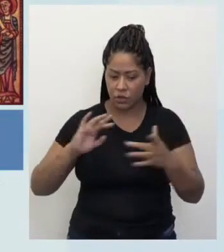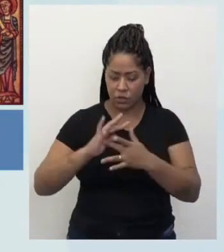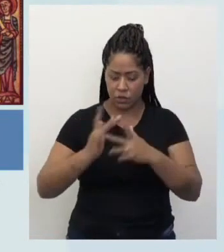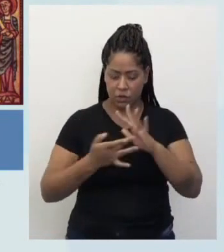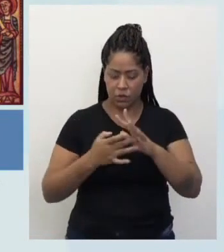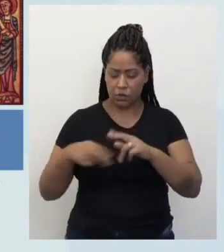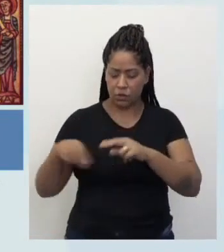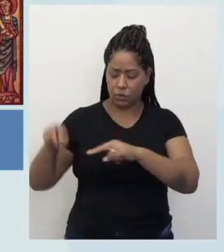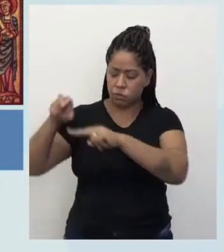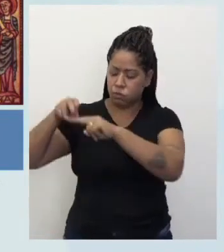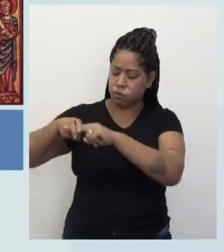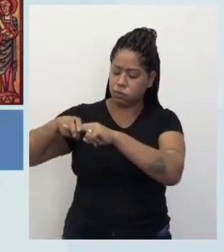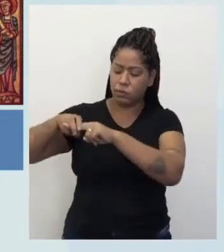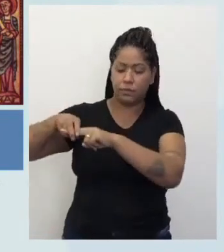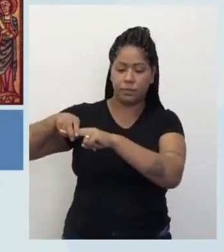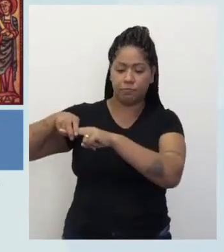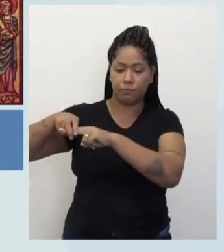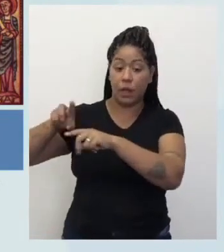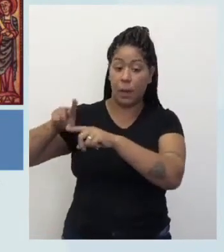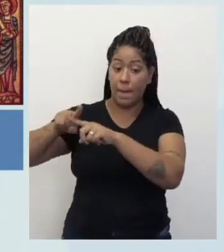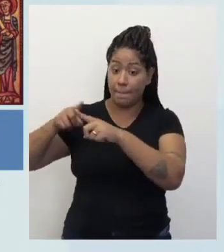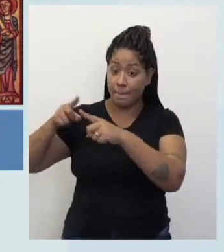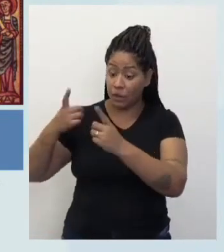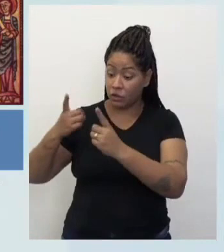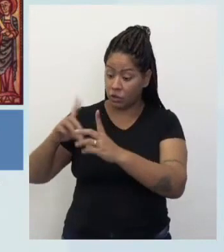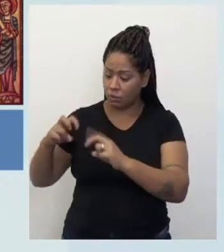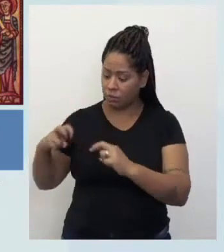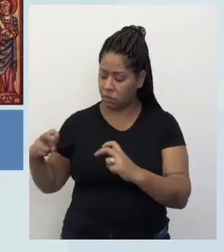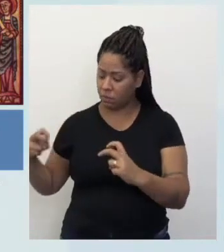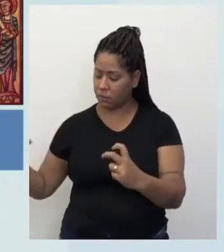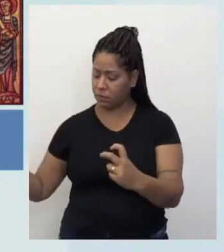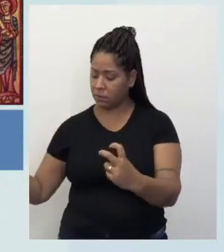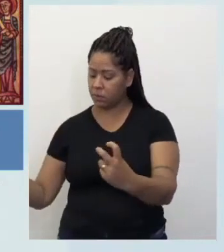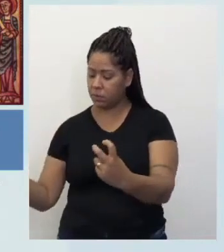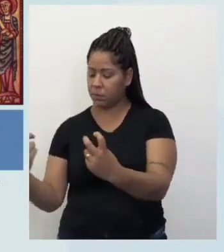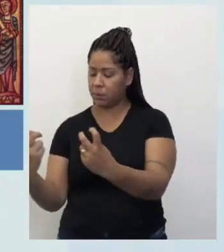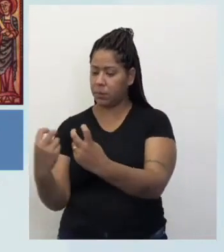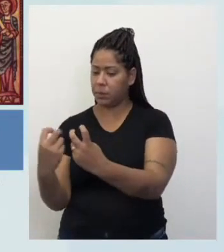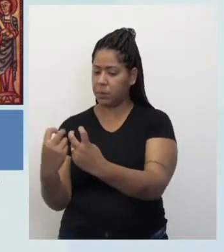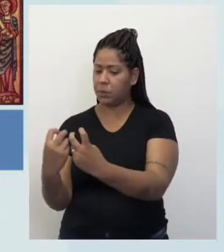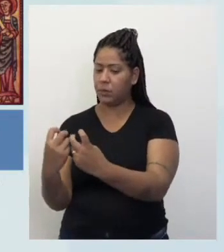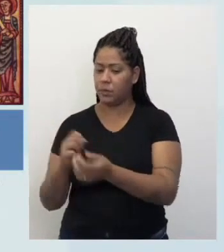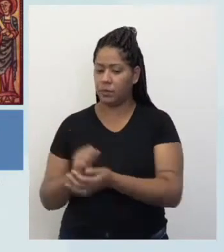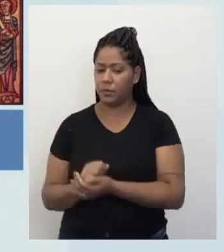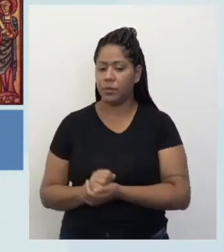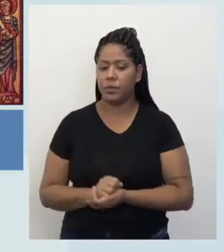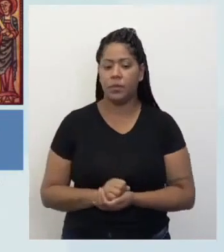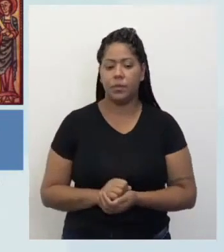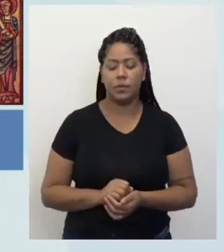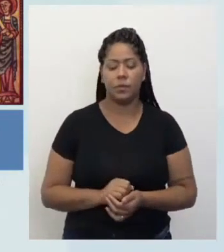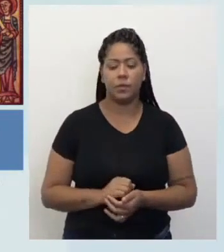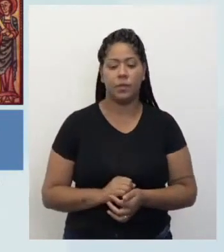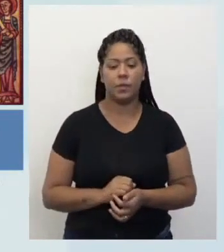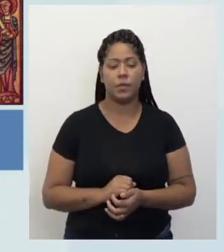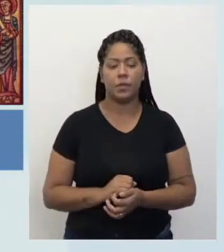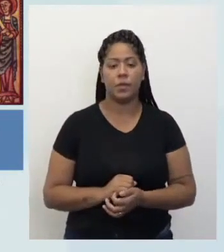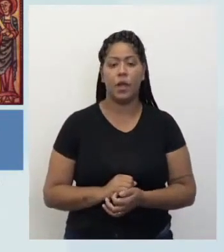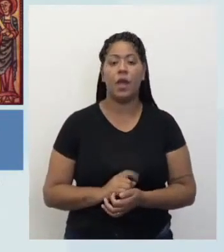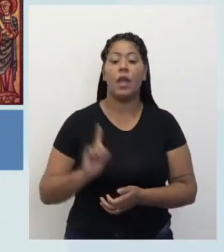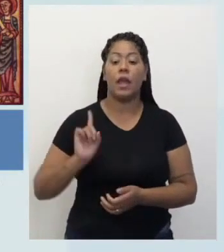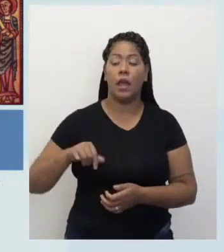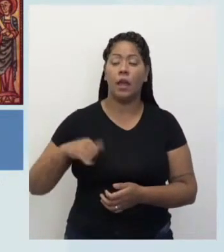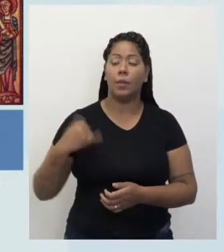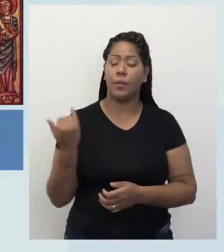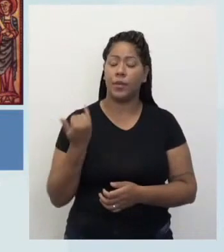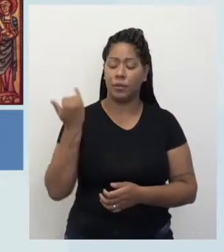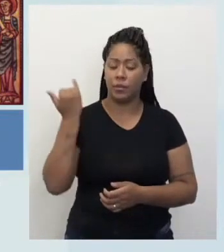centralizado, maior em relação às outras figuras, né? A questão da distorção para representar aí uma importância em relação